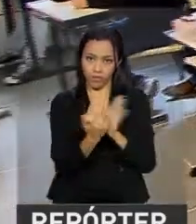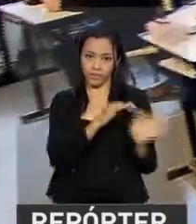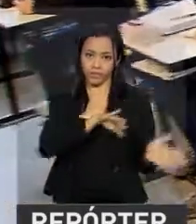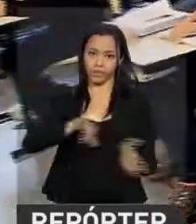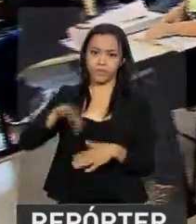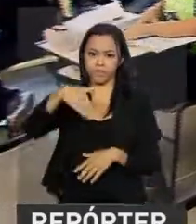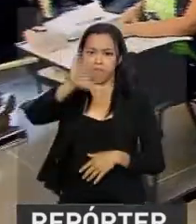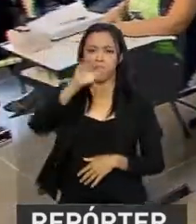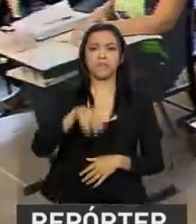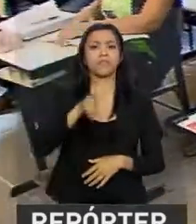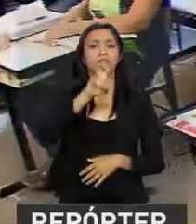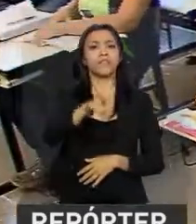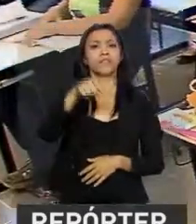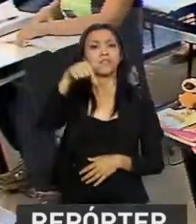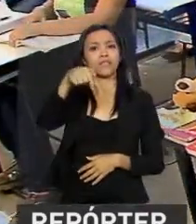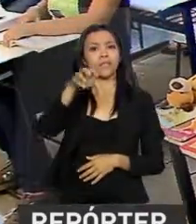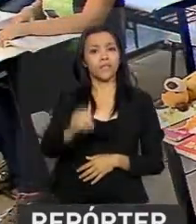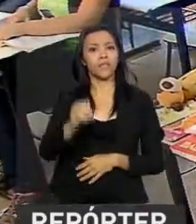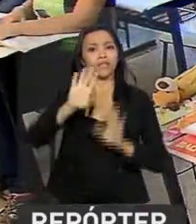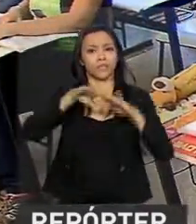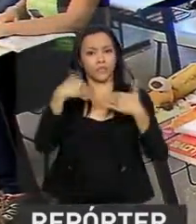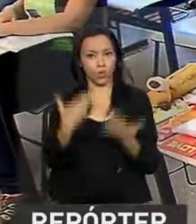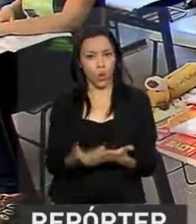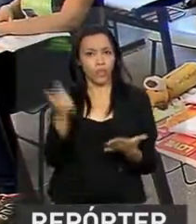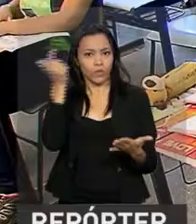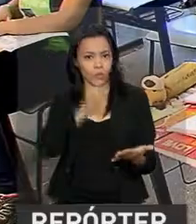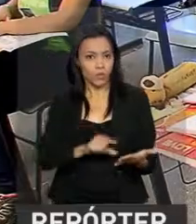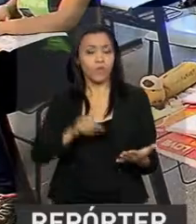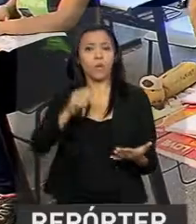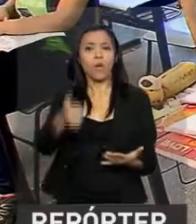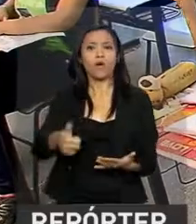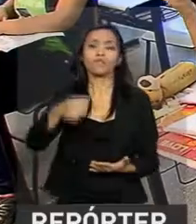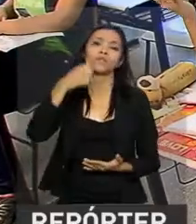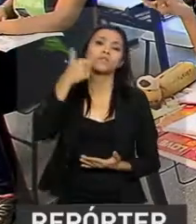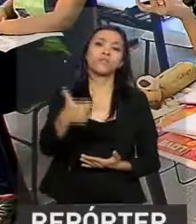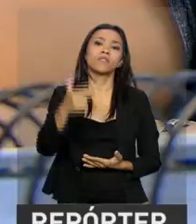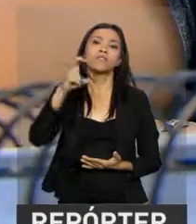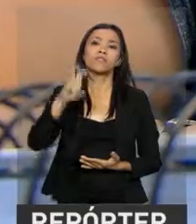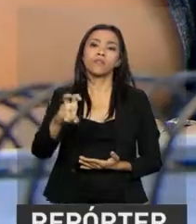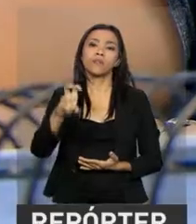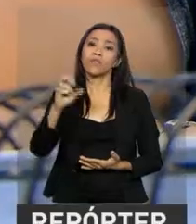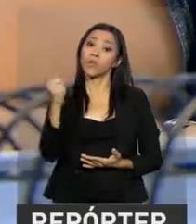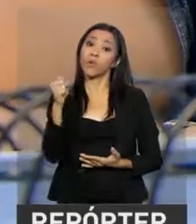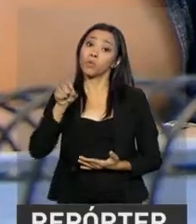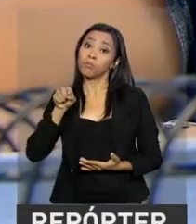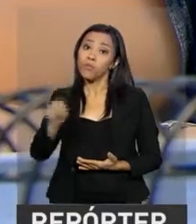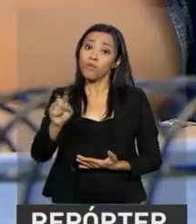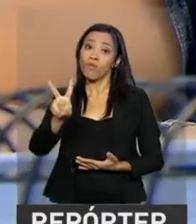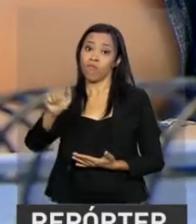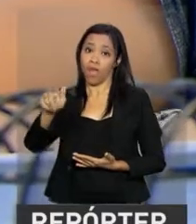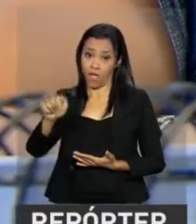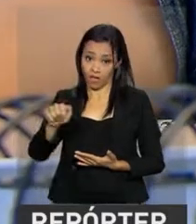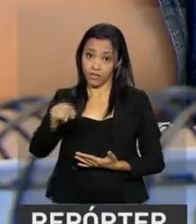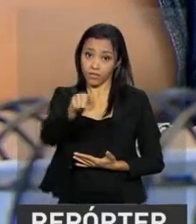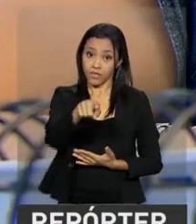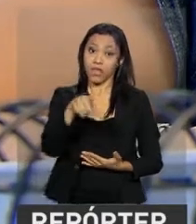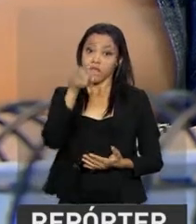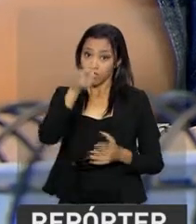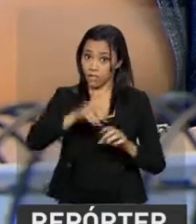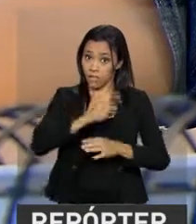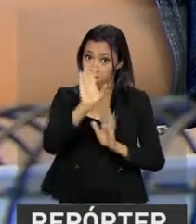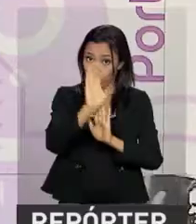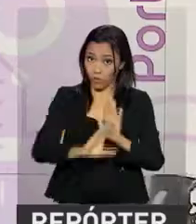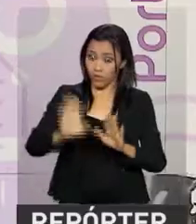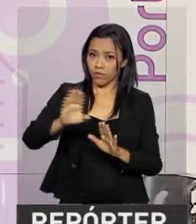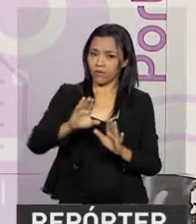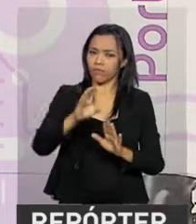são mais de 570 escolas contempladas e quase 258 mil vagas a carga horária dos alunos vai ser ampliada de